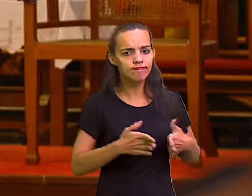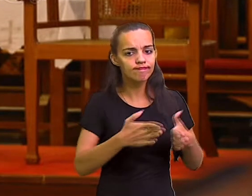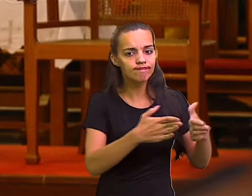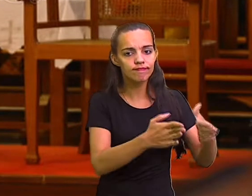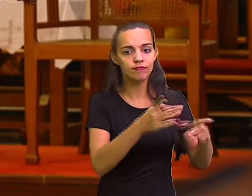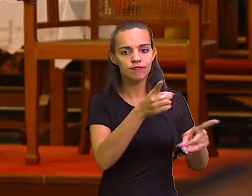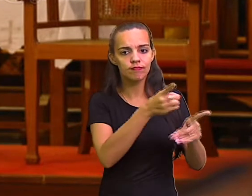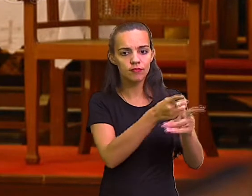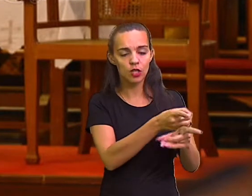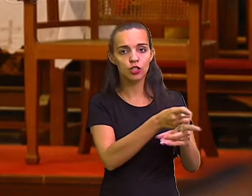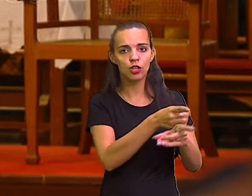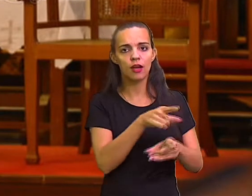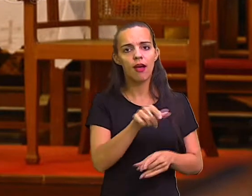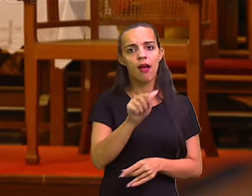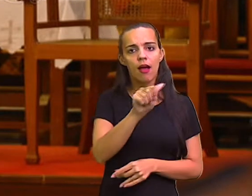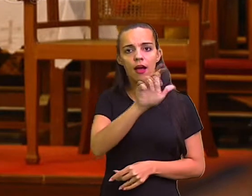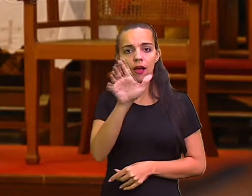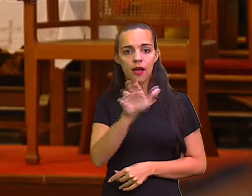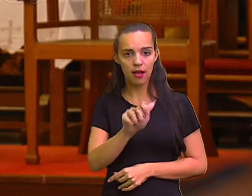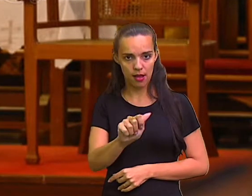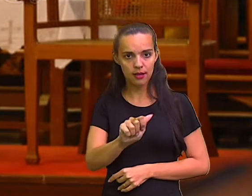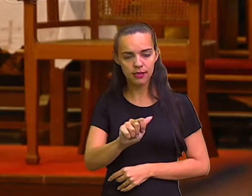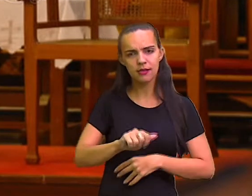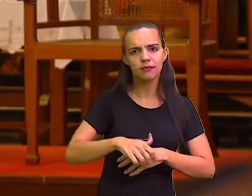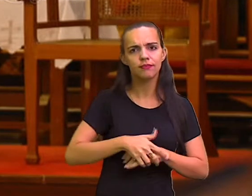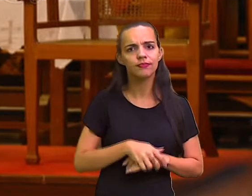Ásia, para recortar